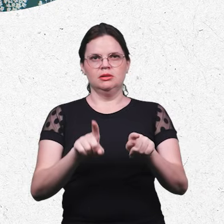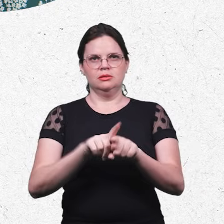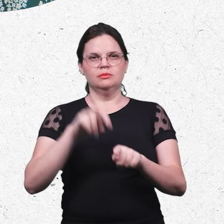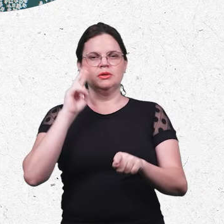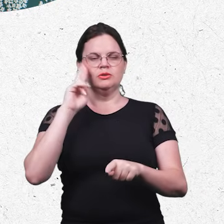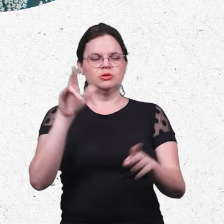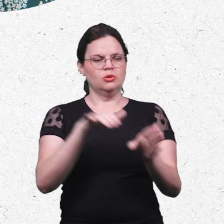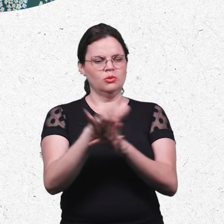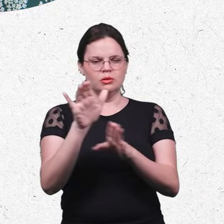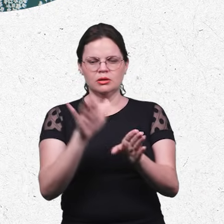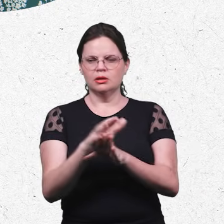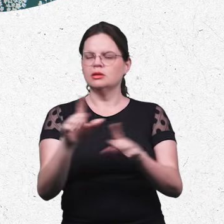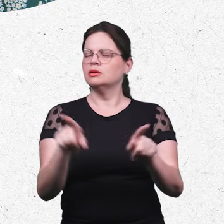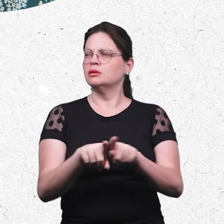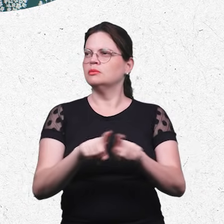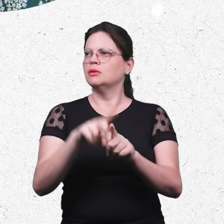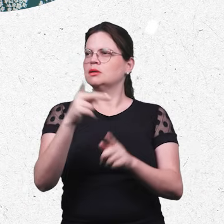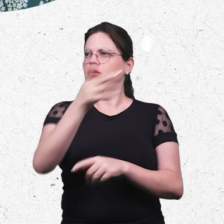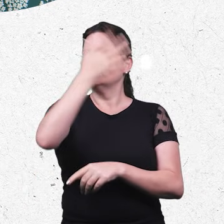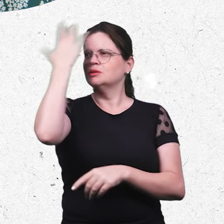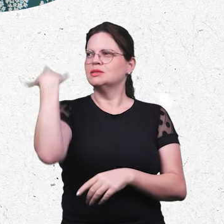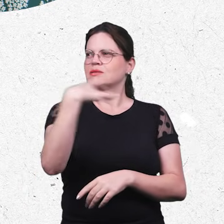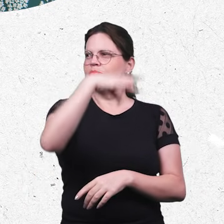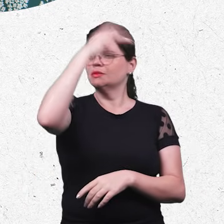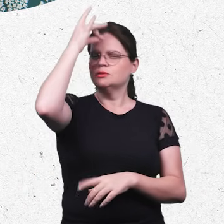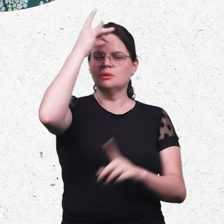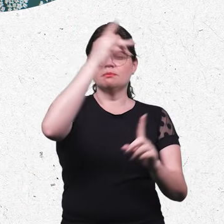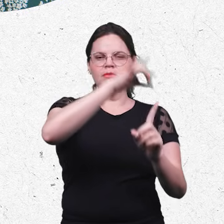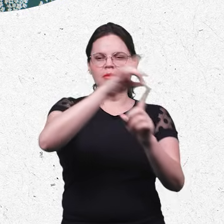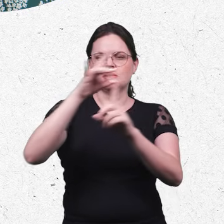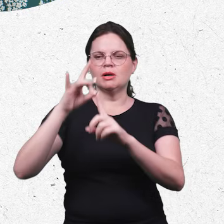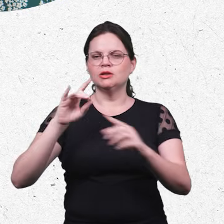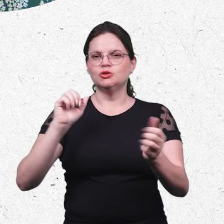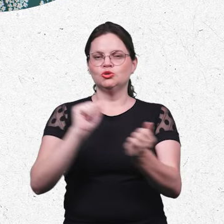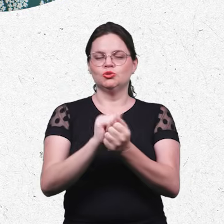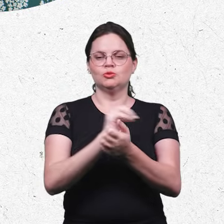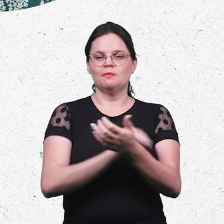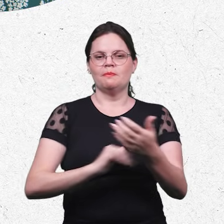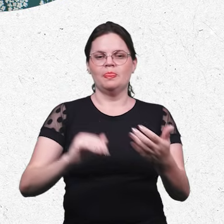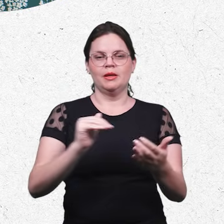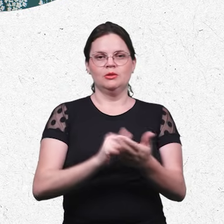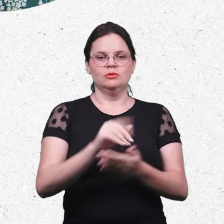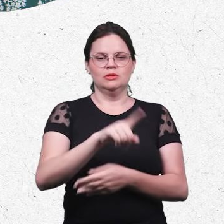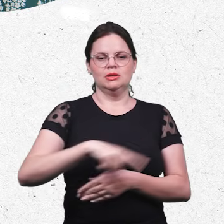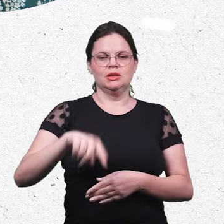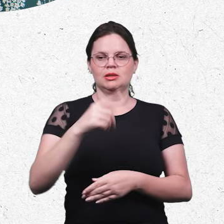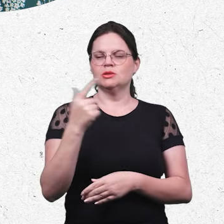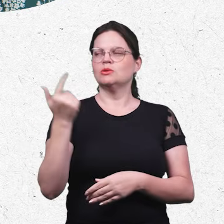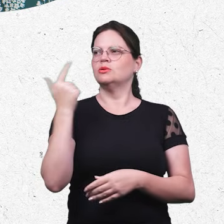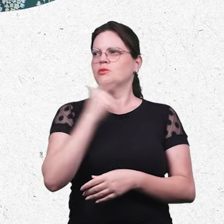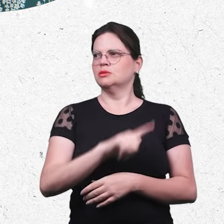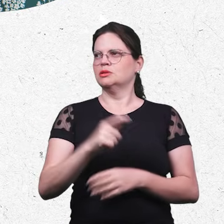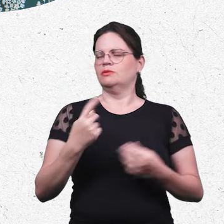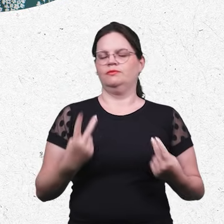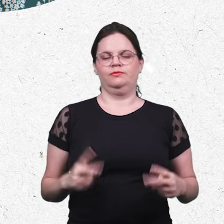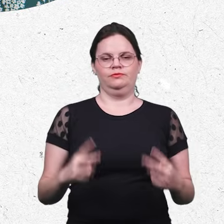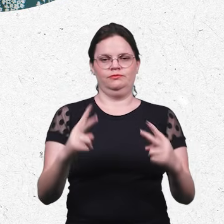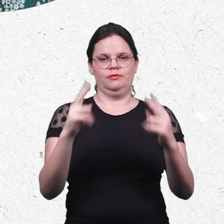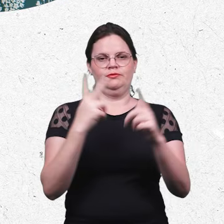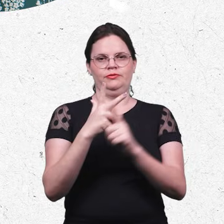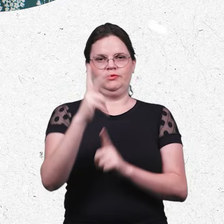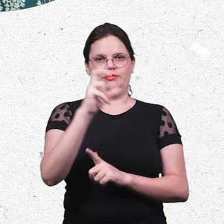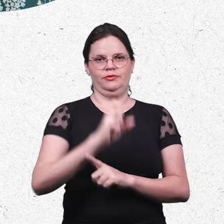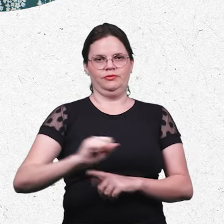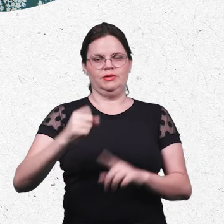possa estar orientando, que o Teu Espírito Santo possa estar ali, em que tudo, meu Deus, que eles consigam, possam ser